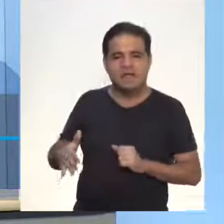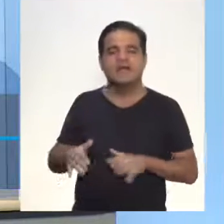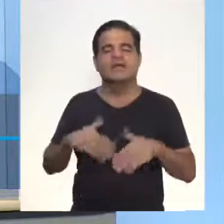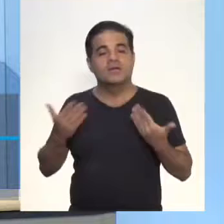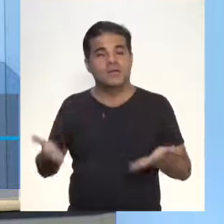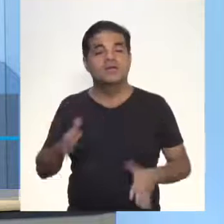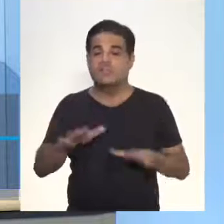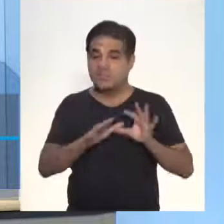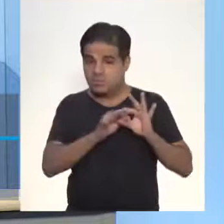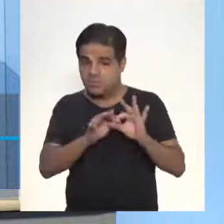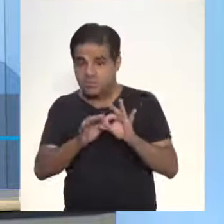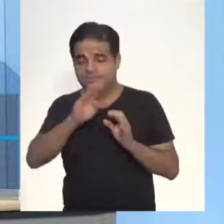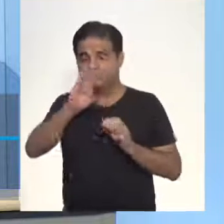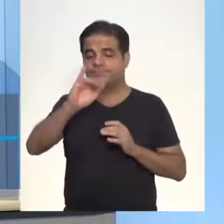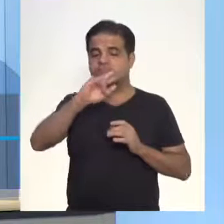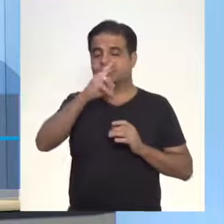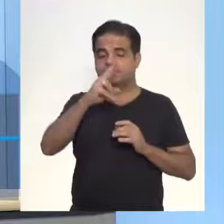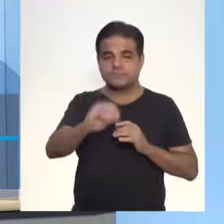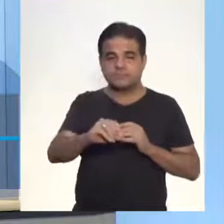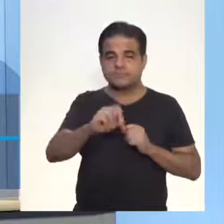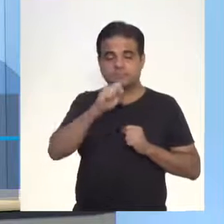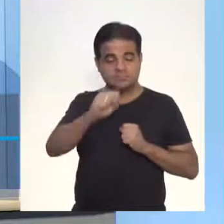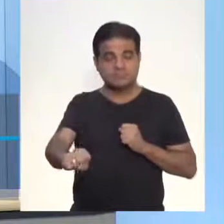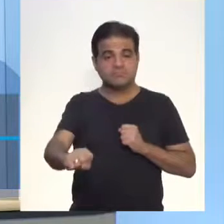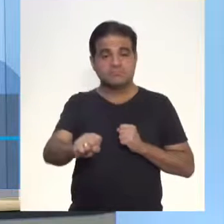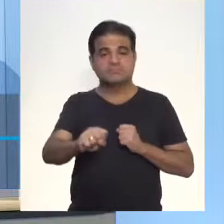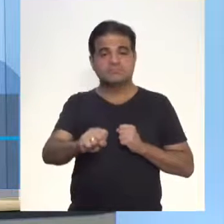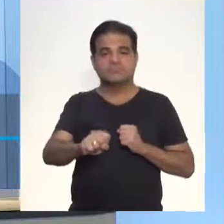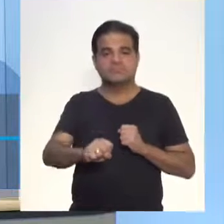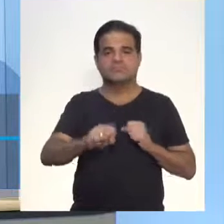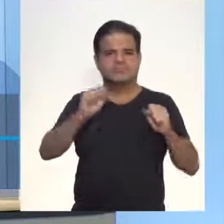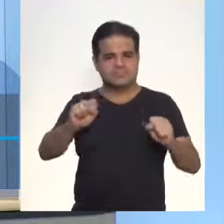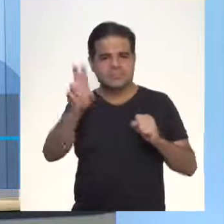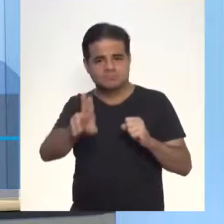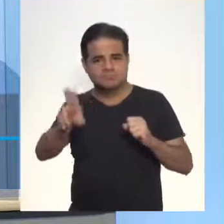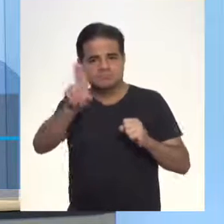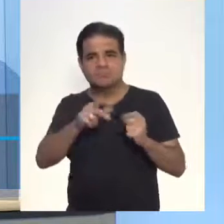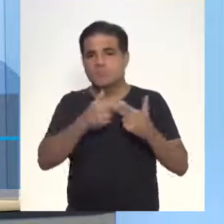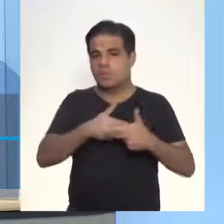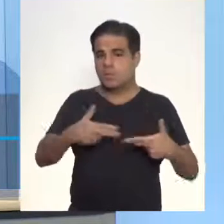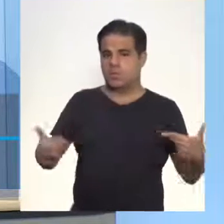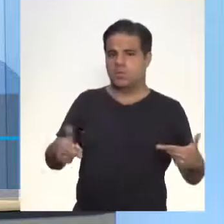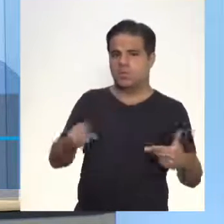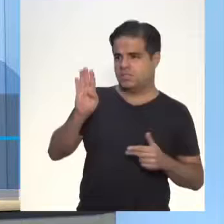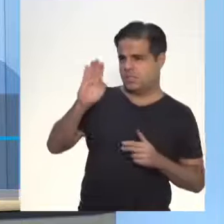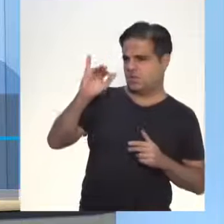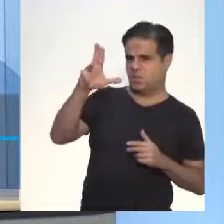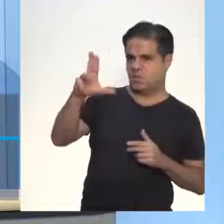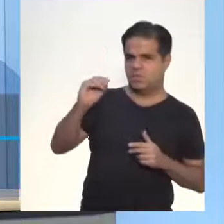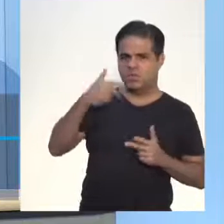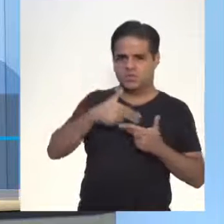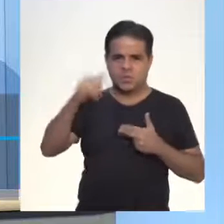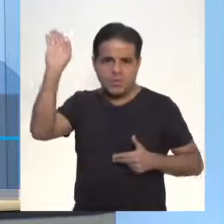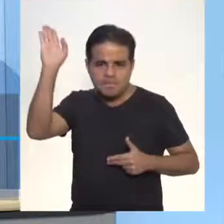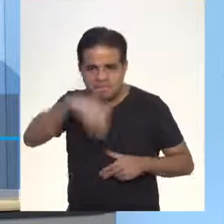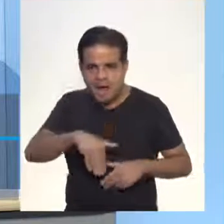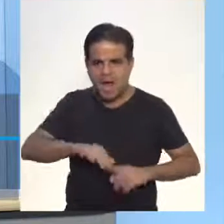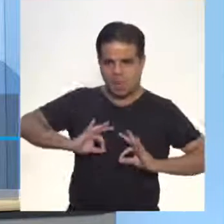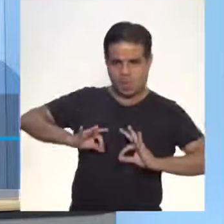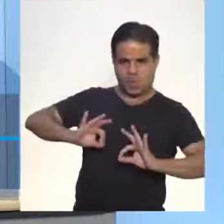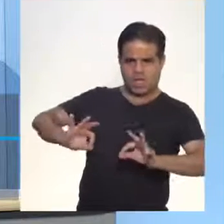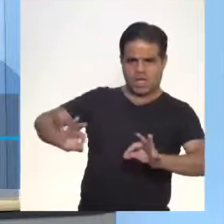O bicho pode ser algo, como você falou, besta fera, utilizado assim como, isso aí é o bicho, de algo que seja horrível,